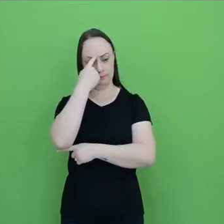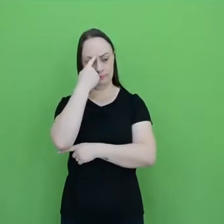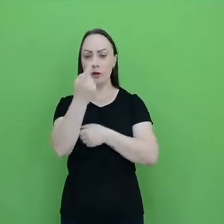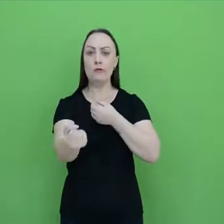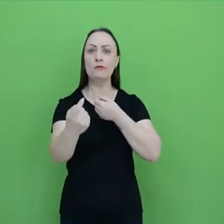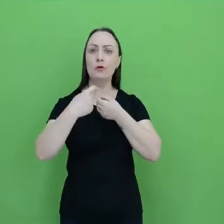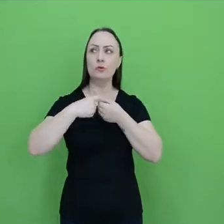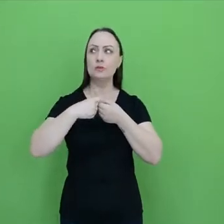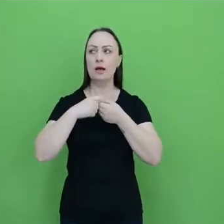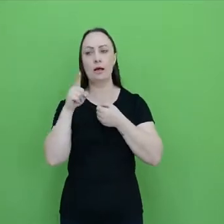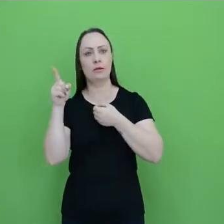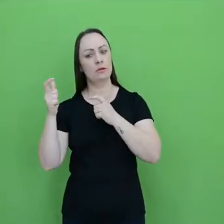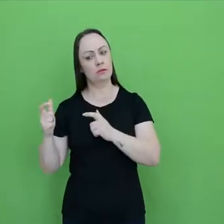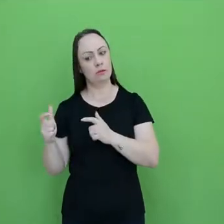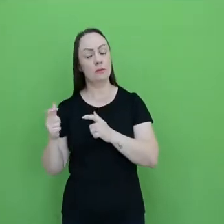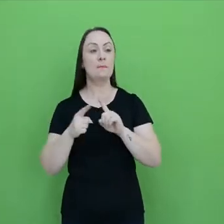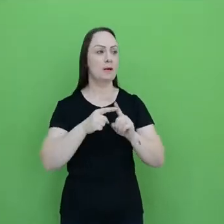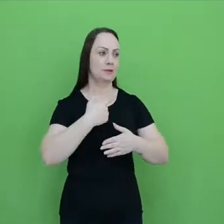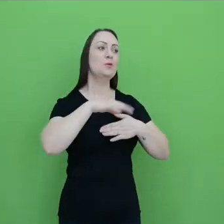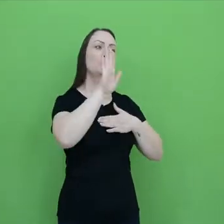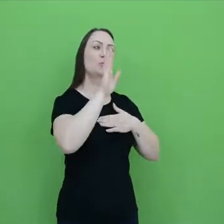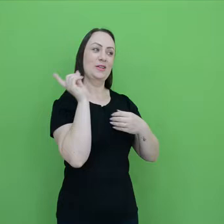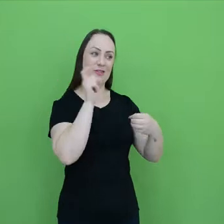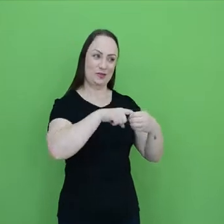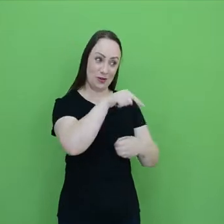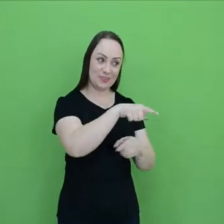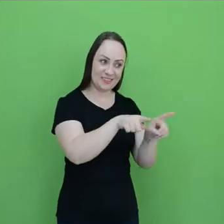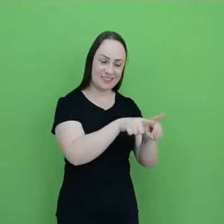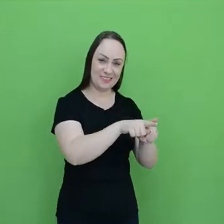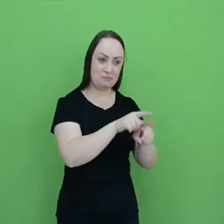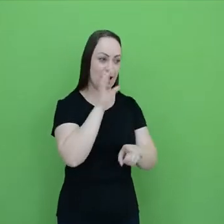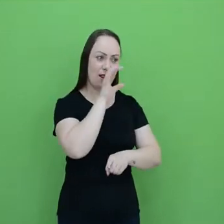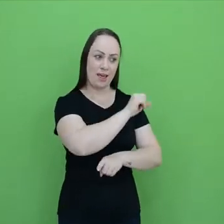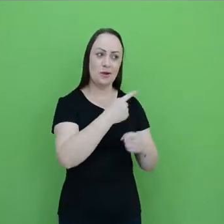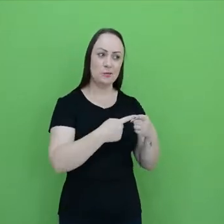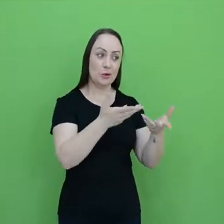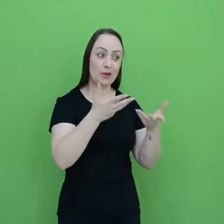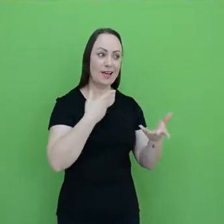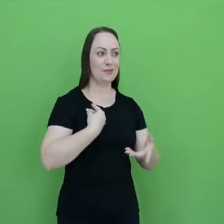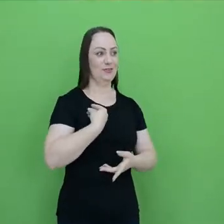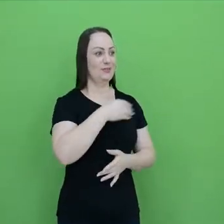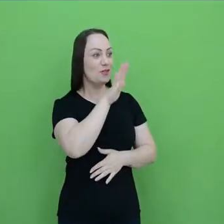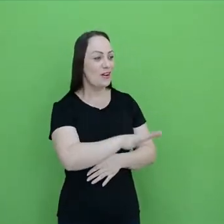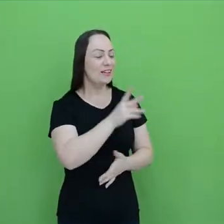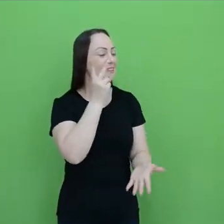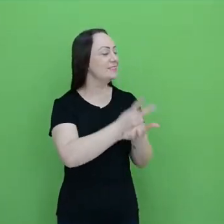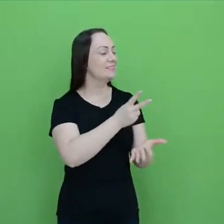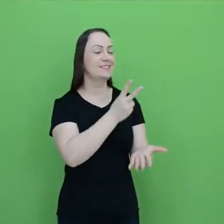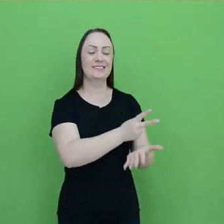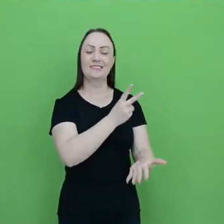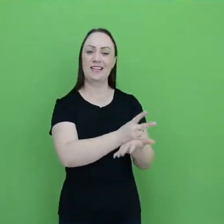resolveu voltar, mas prometeu que retornaria em breve, pois era ali que gostaria de viver para